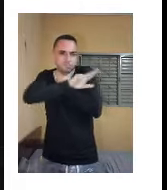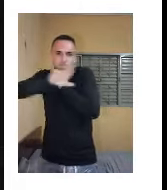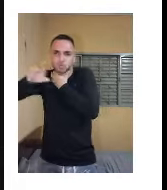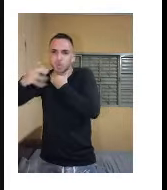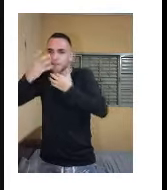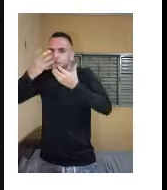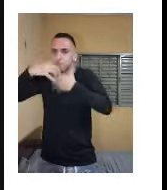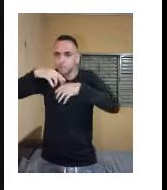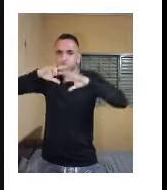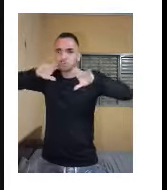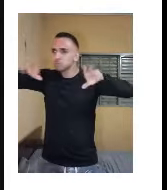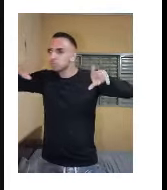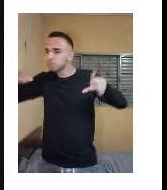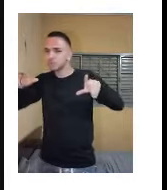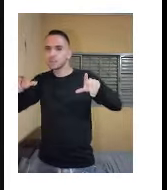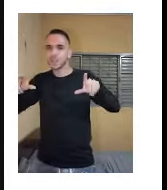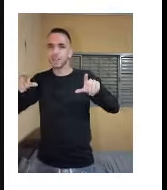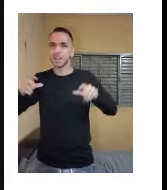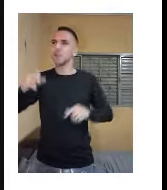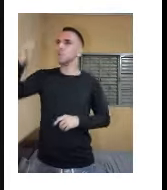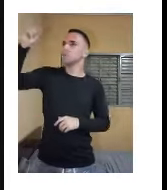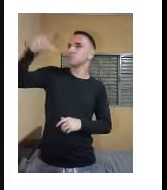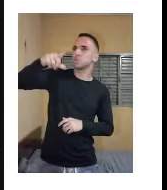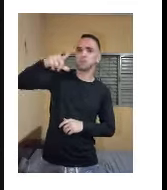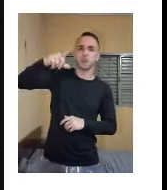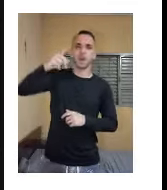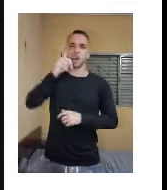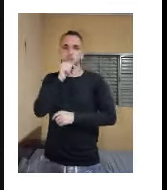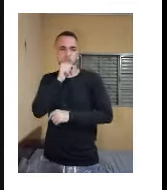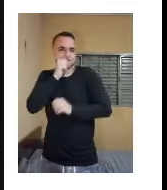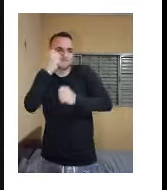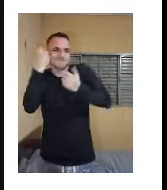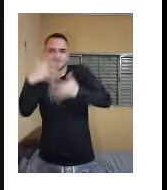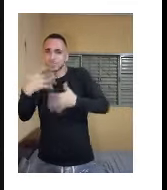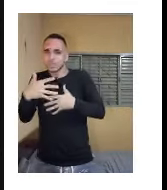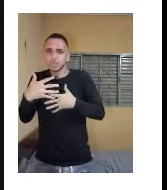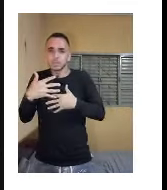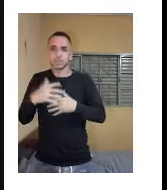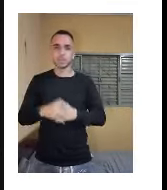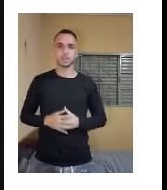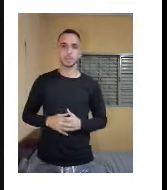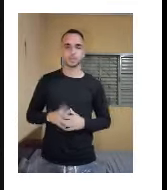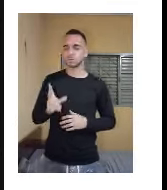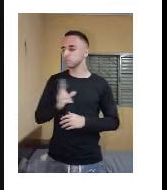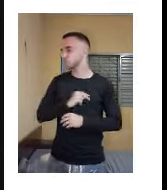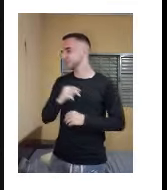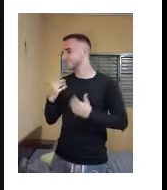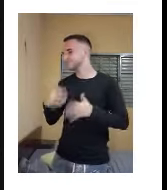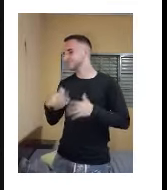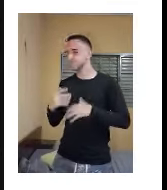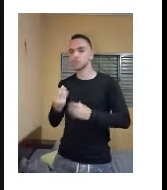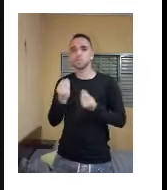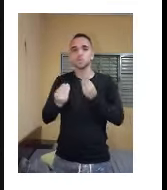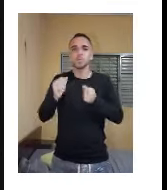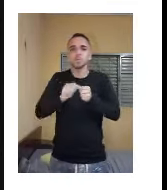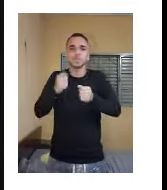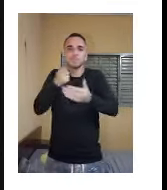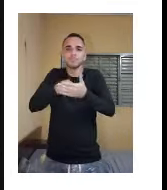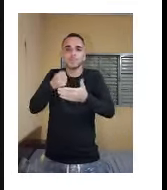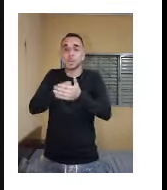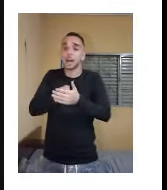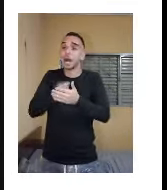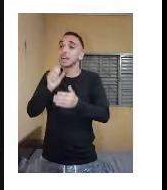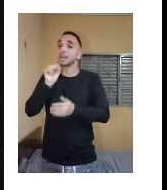Porém, não é a mensagem positiva, né? A mudança do clima, eu acho que, e a crise climática, ela